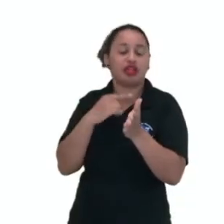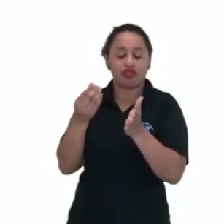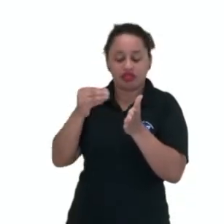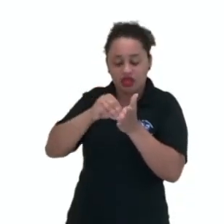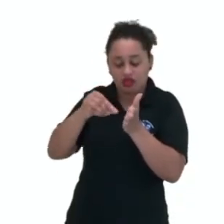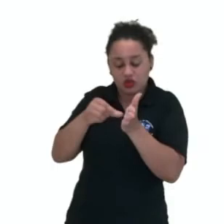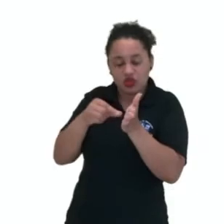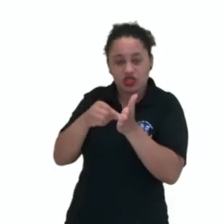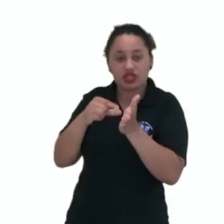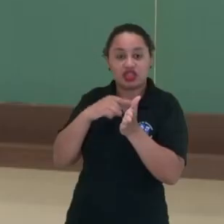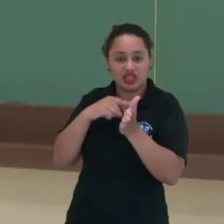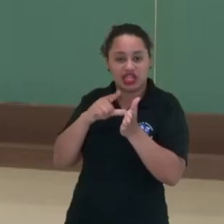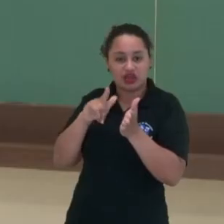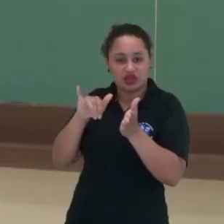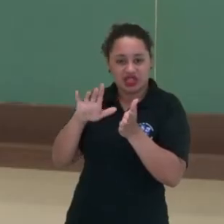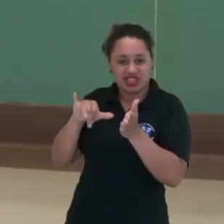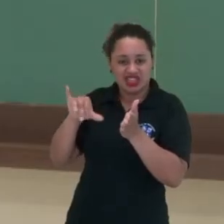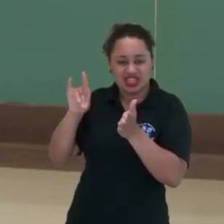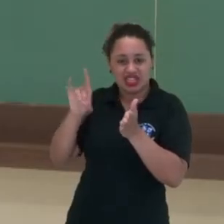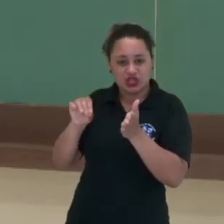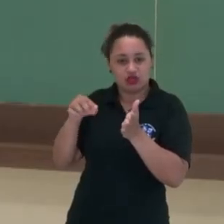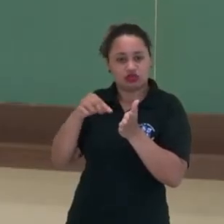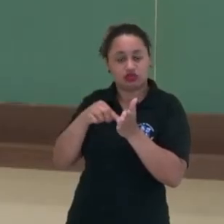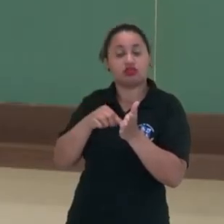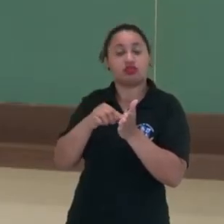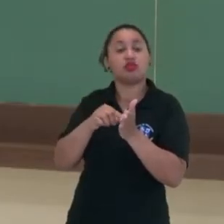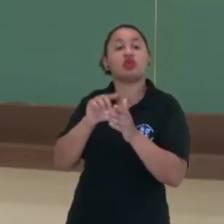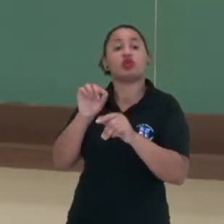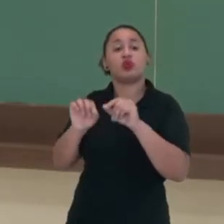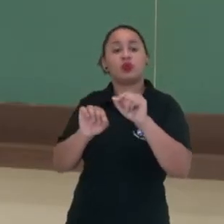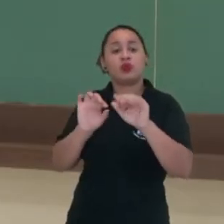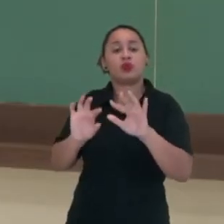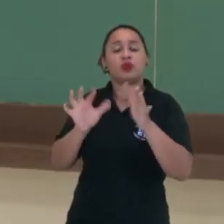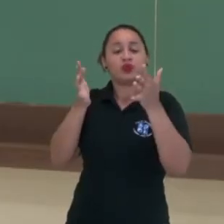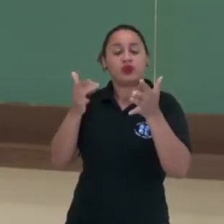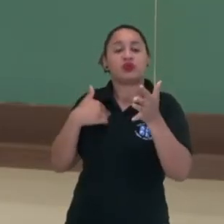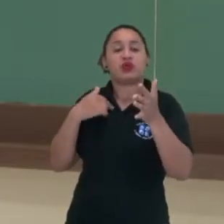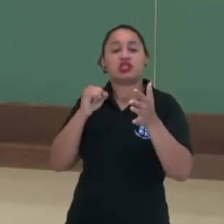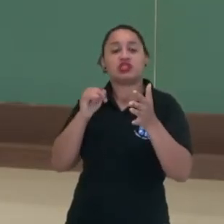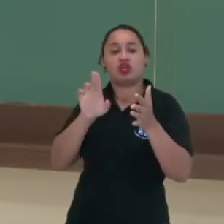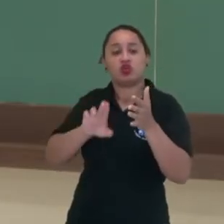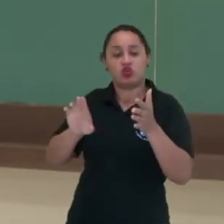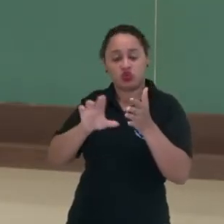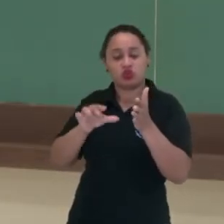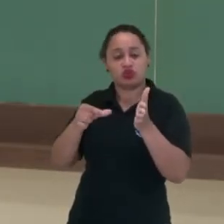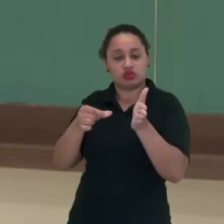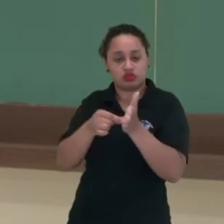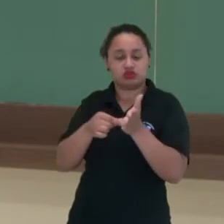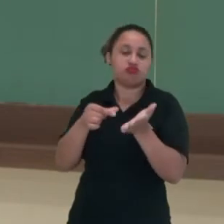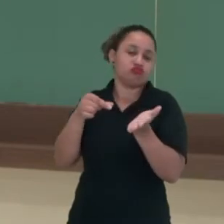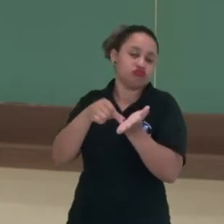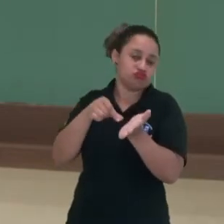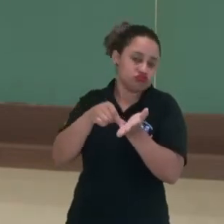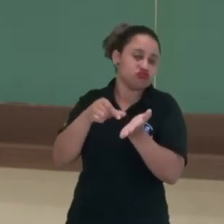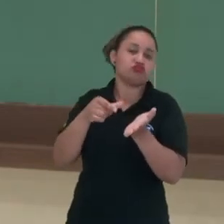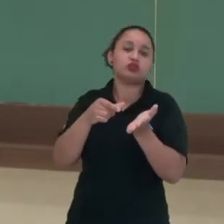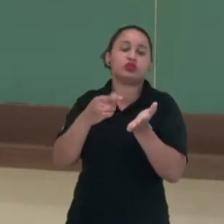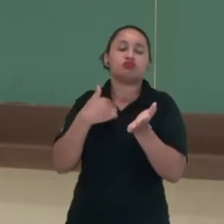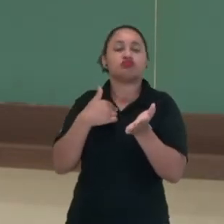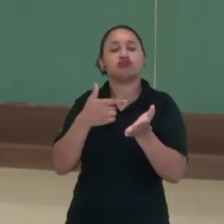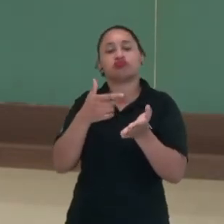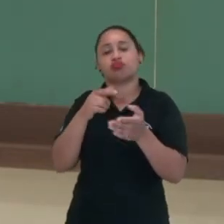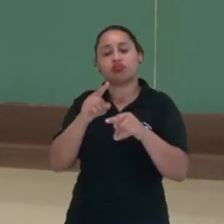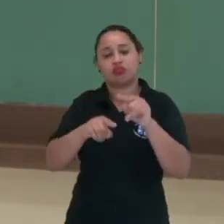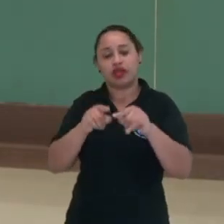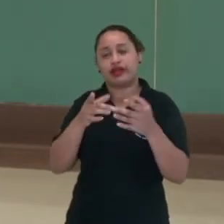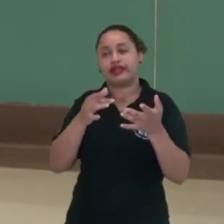eu tenho um líquido. Esse líquido, à medida que eu uso aqui, eu coloco a pilha para funcionar e ligo lá o